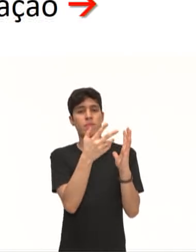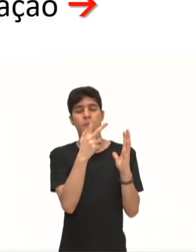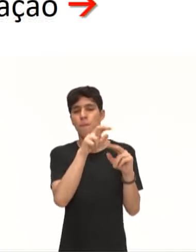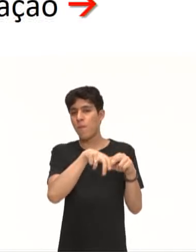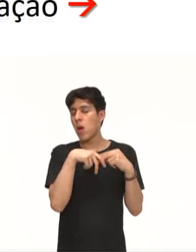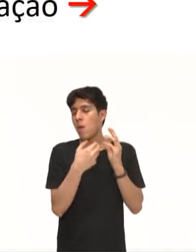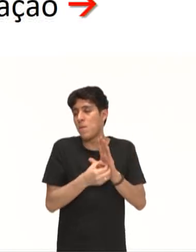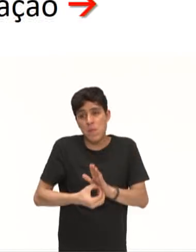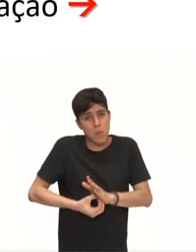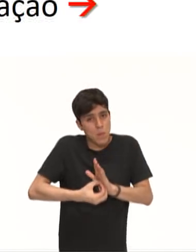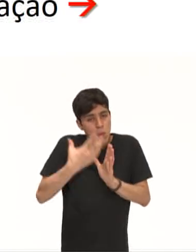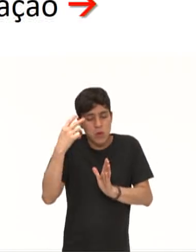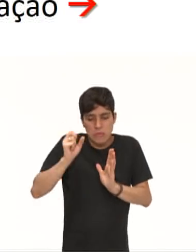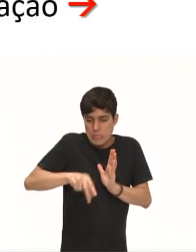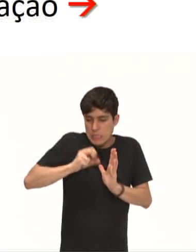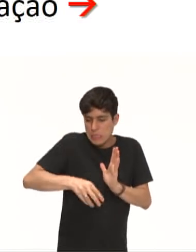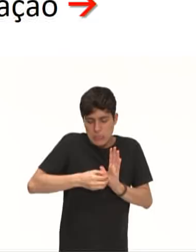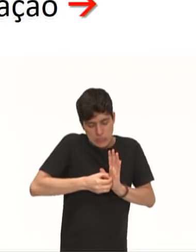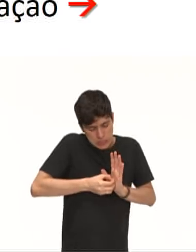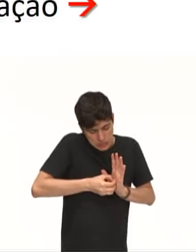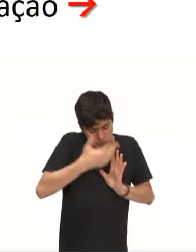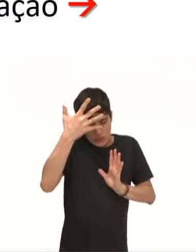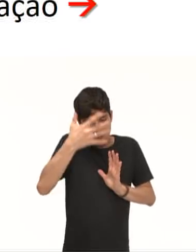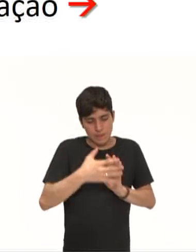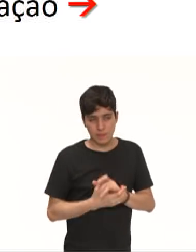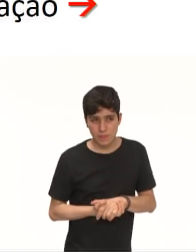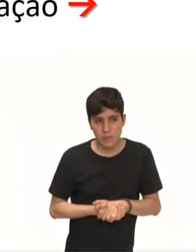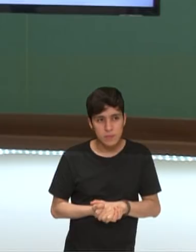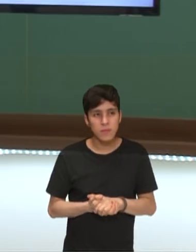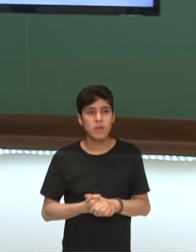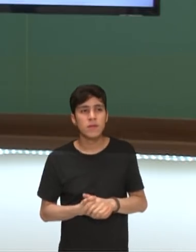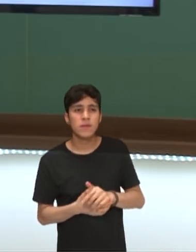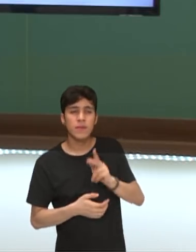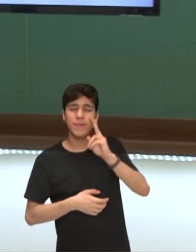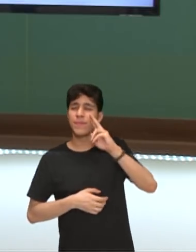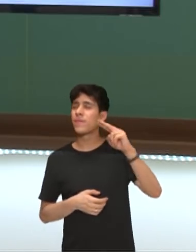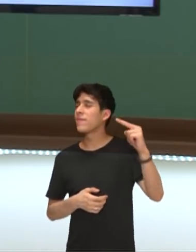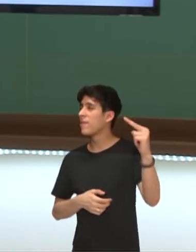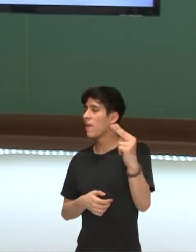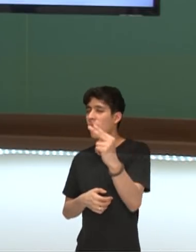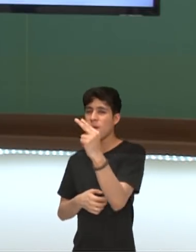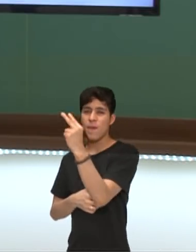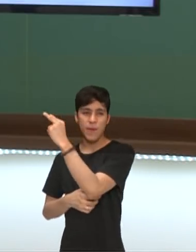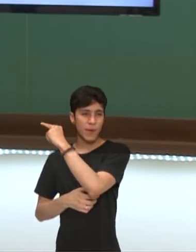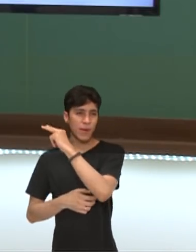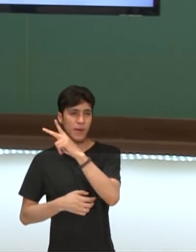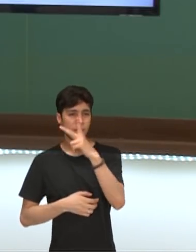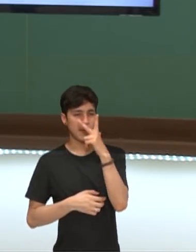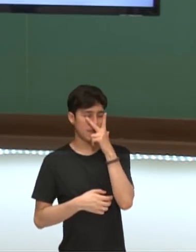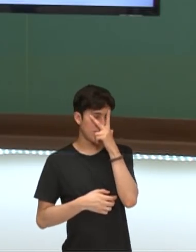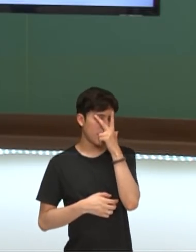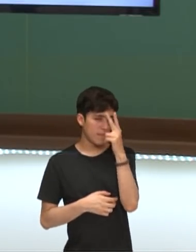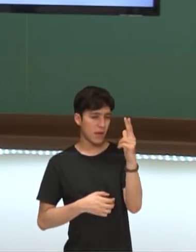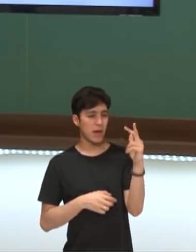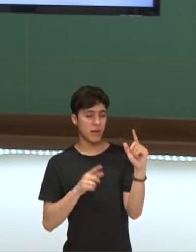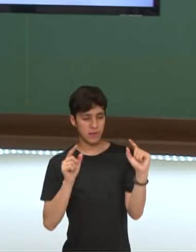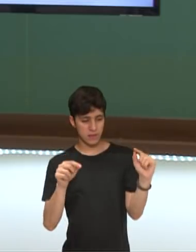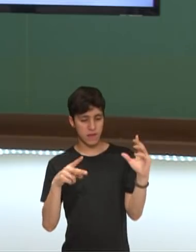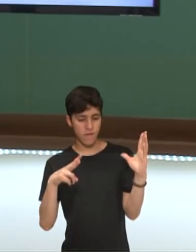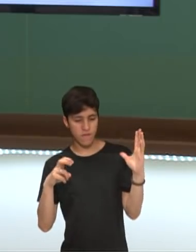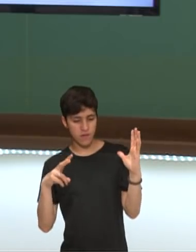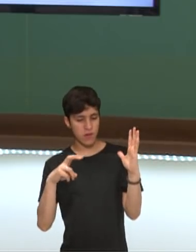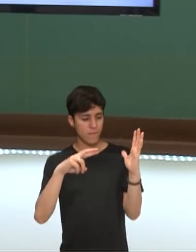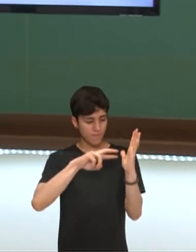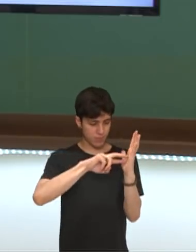quantidade de bacteriófagos em seu interior. Notem aqui que eu tenho a inserção desse material